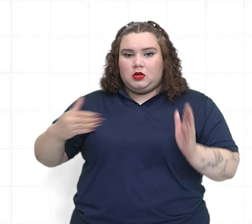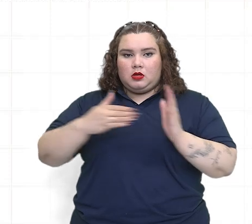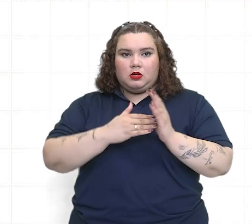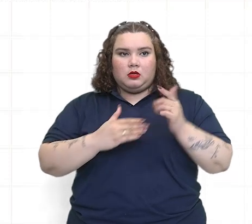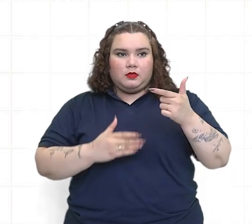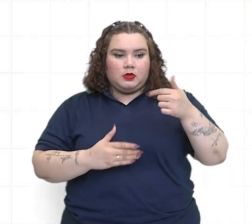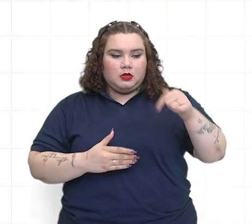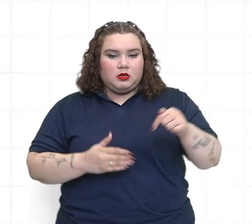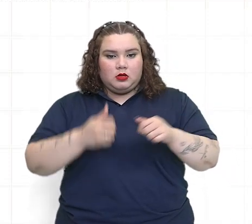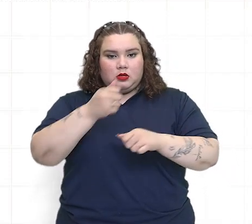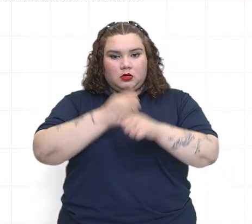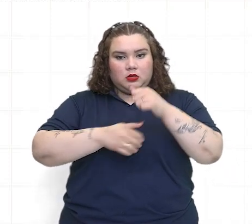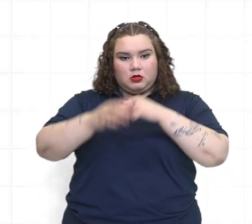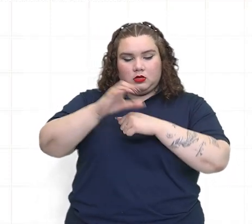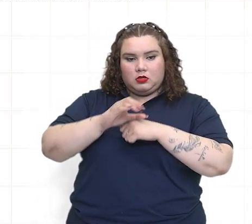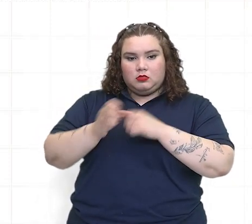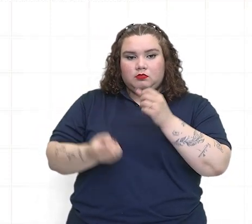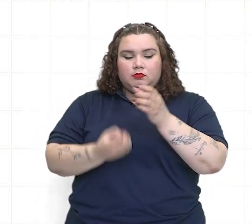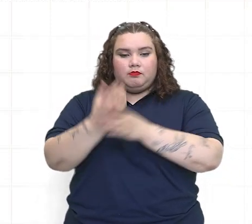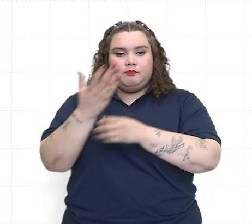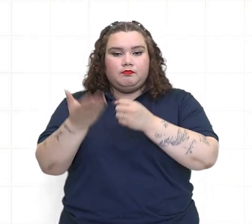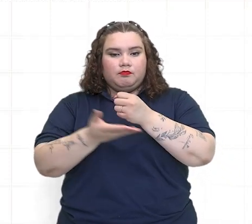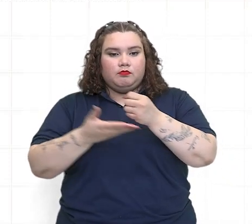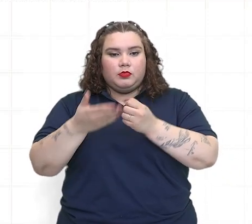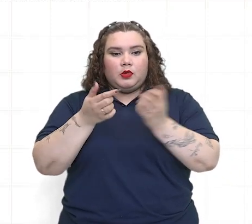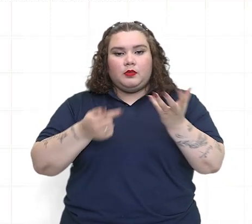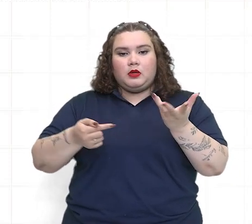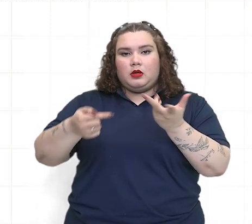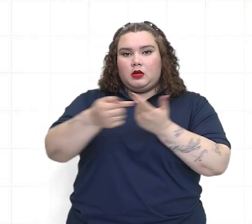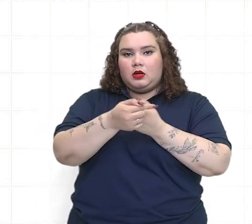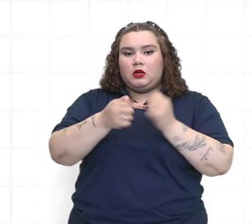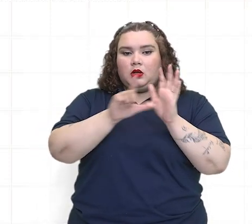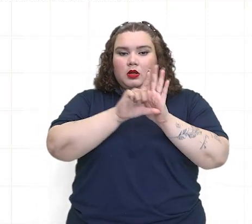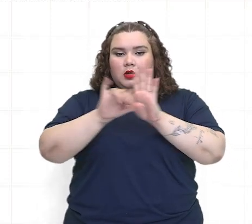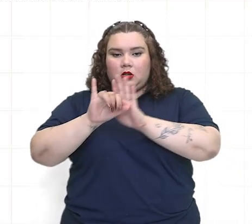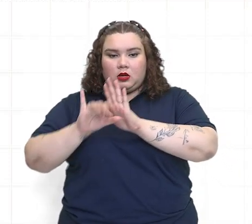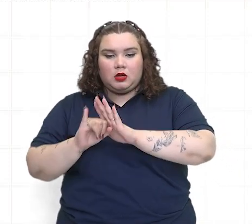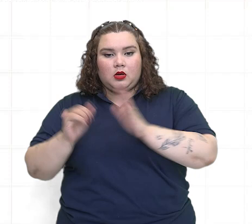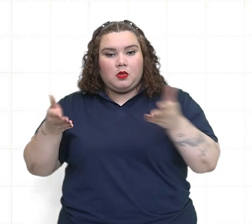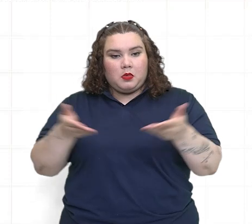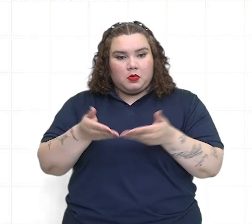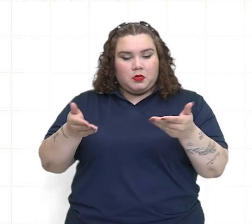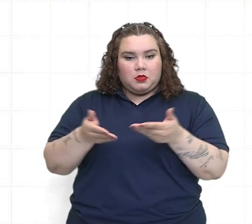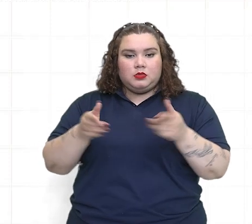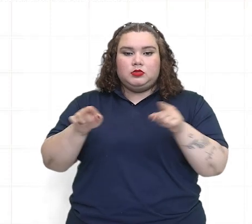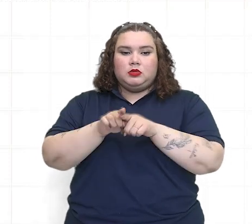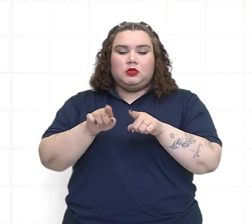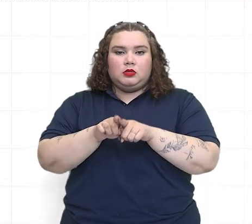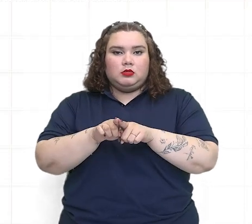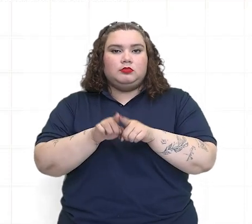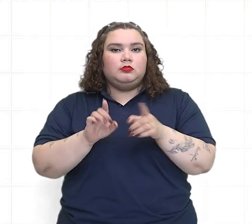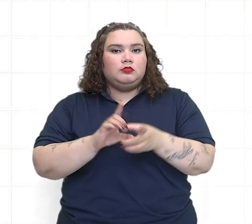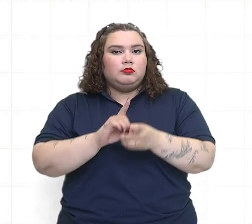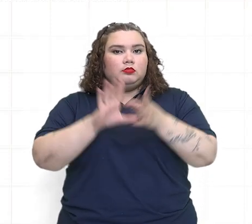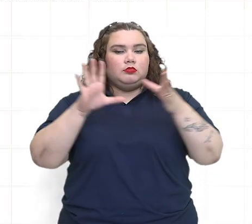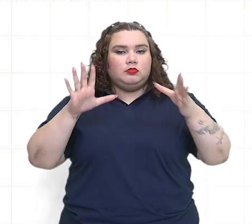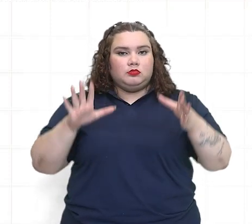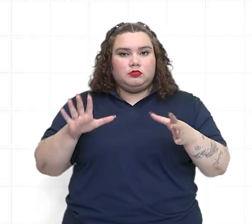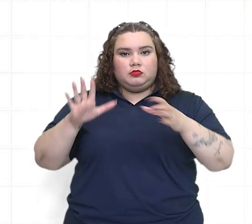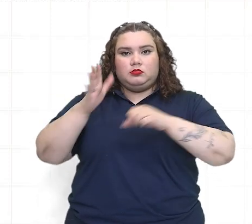a 27 a.C., fundou as bases de muitas das estruturas legislativas atuais e